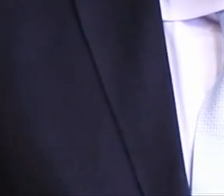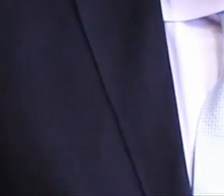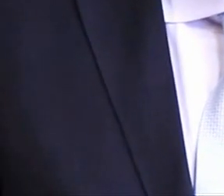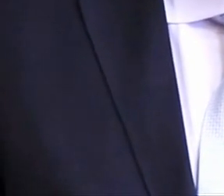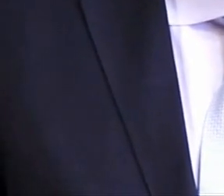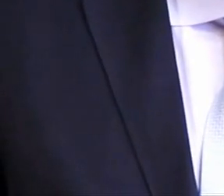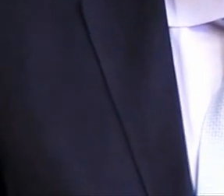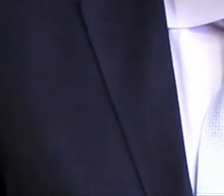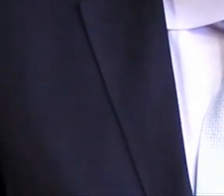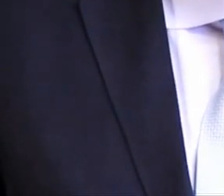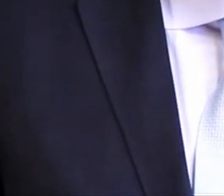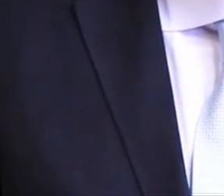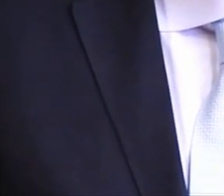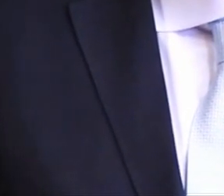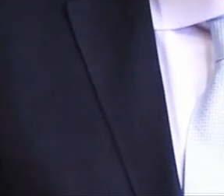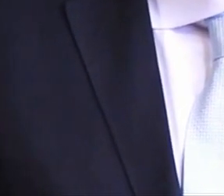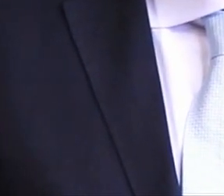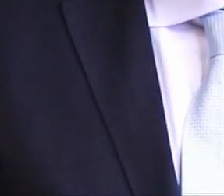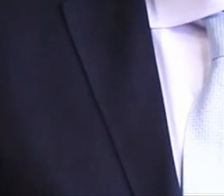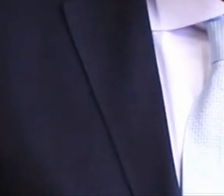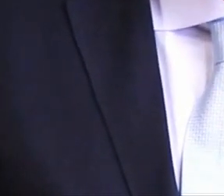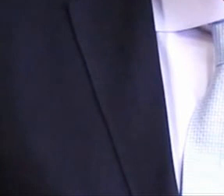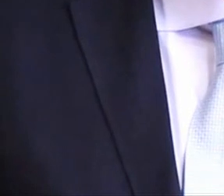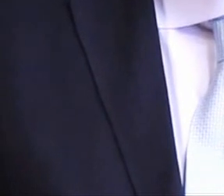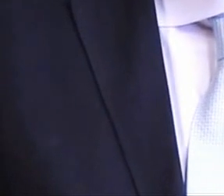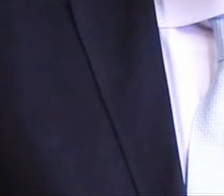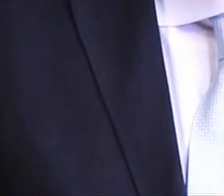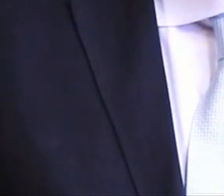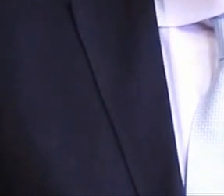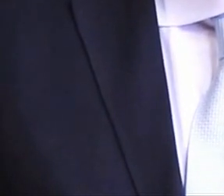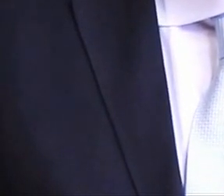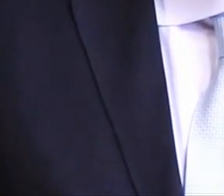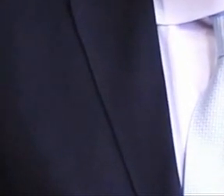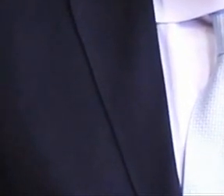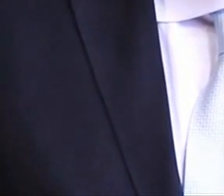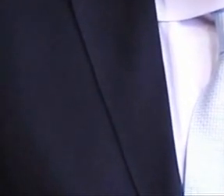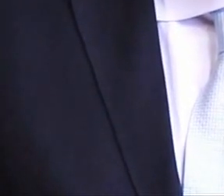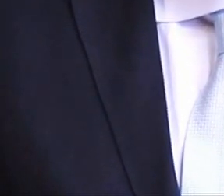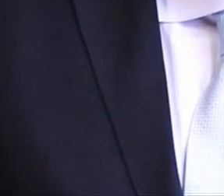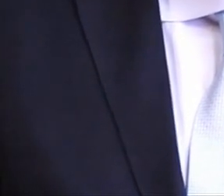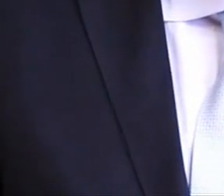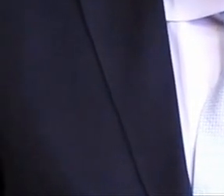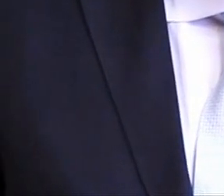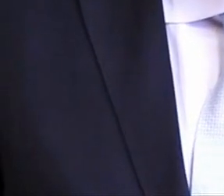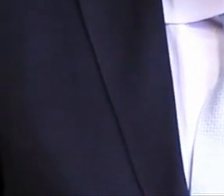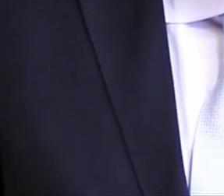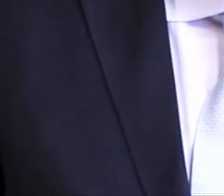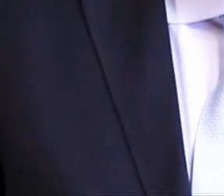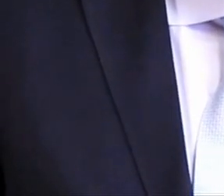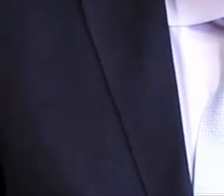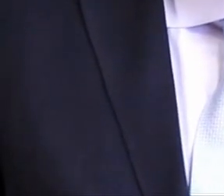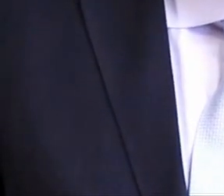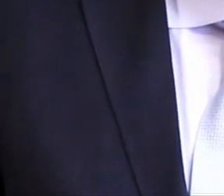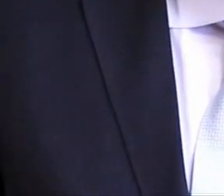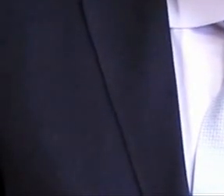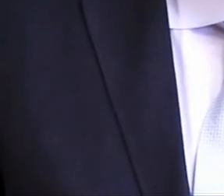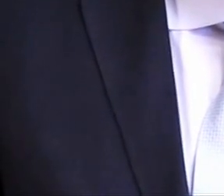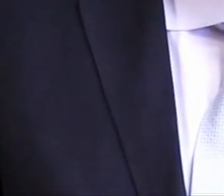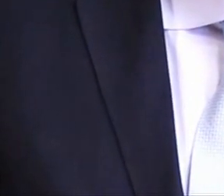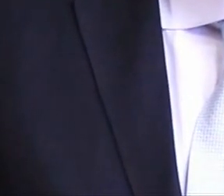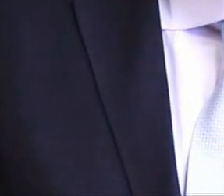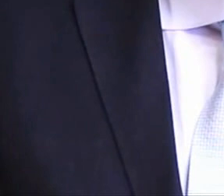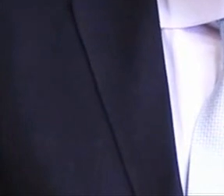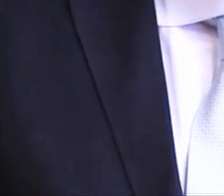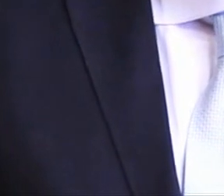povo sorocabano tem em você um representante legítimo, uma pessoa de quem deve se orgulhar muito, e esse título espelha um pouco